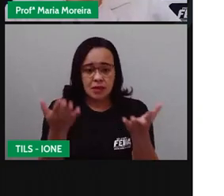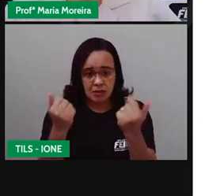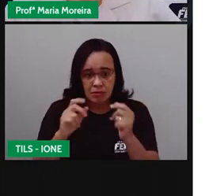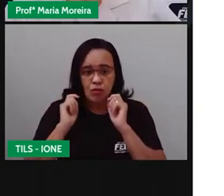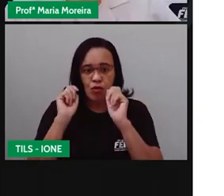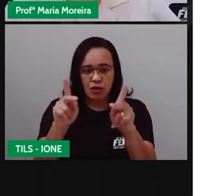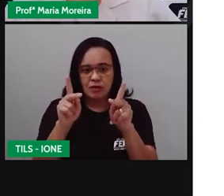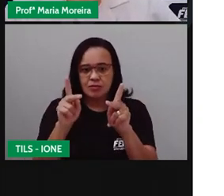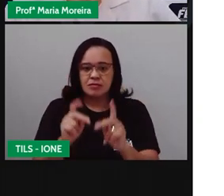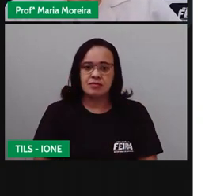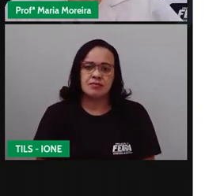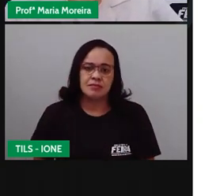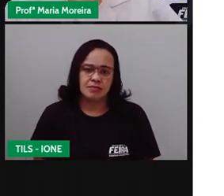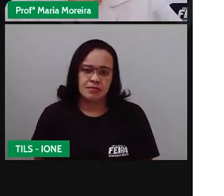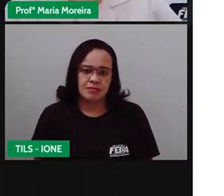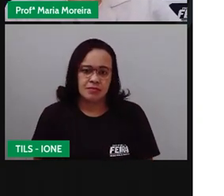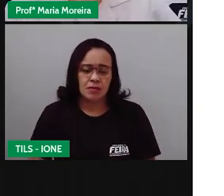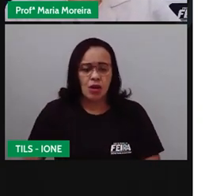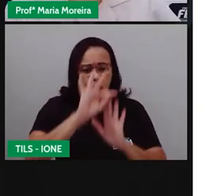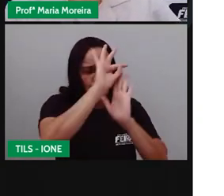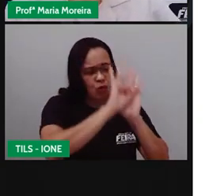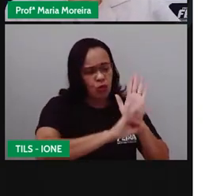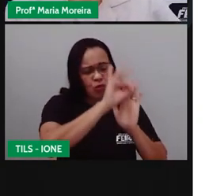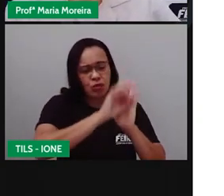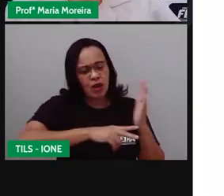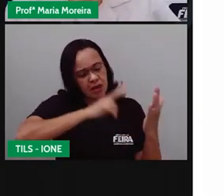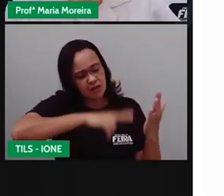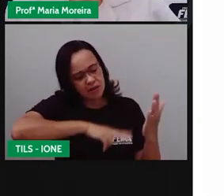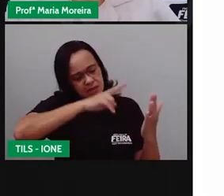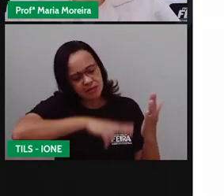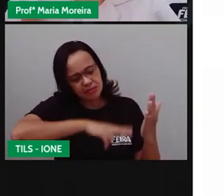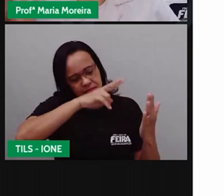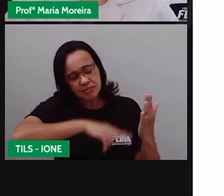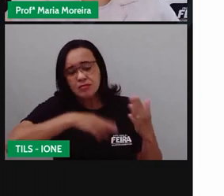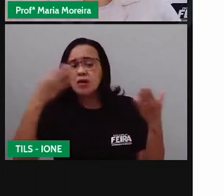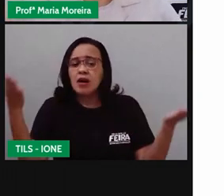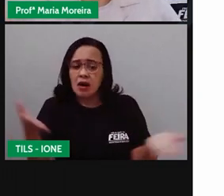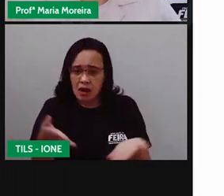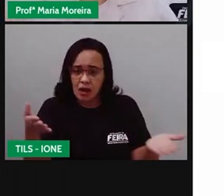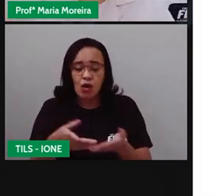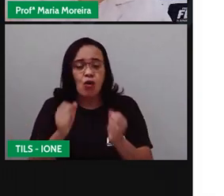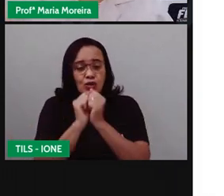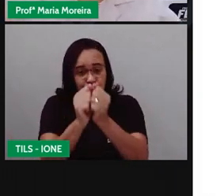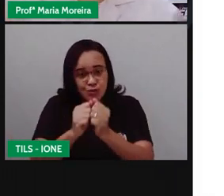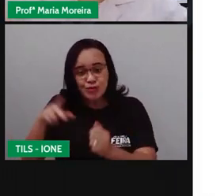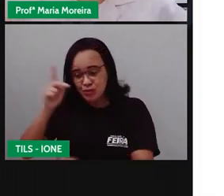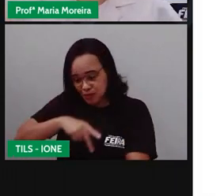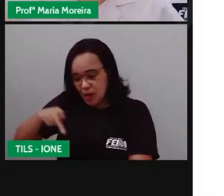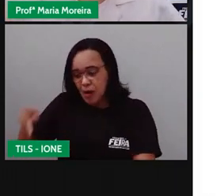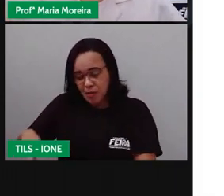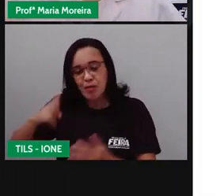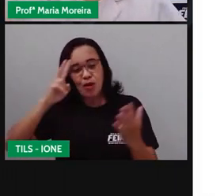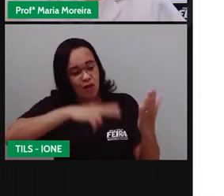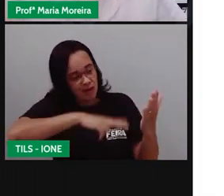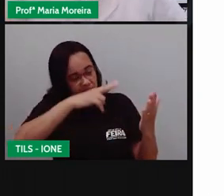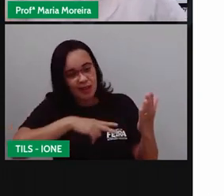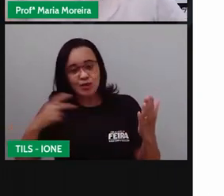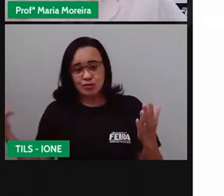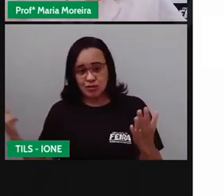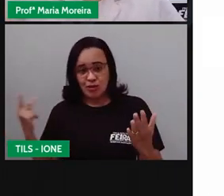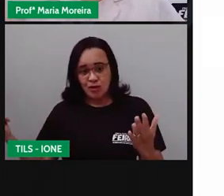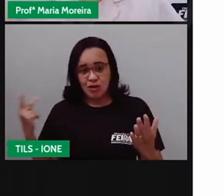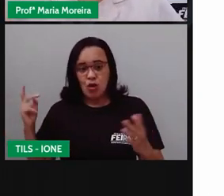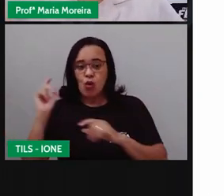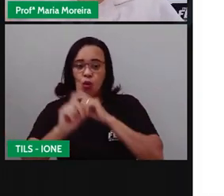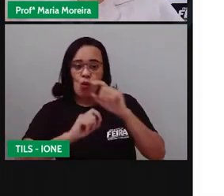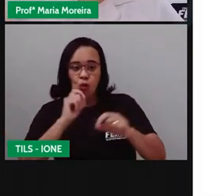aqui. O texto que você leu agora, né, que a prova inclusive leu para vocês e leu aí para Ione, é o quê?